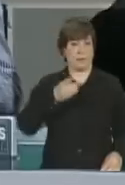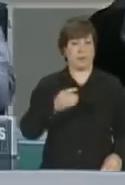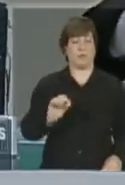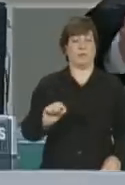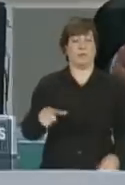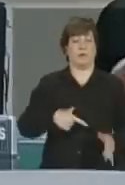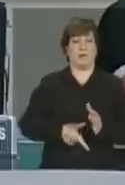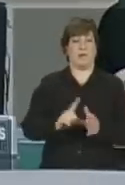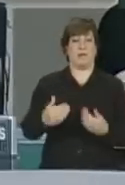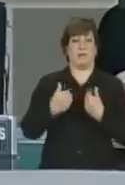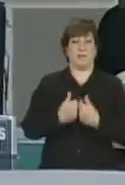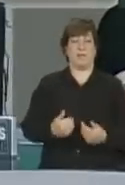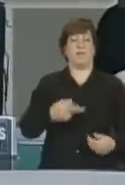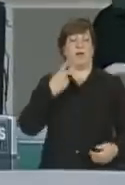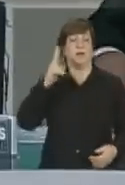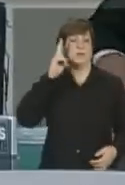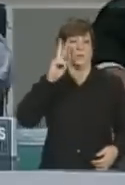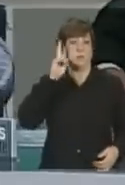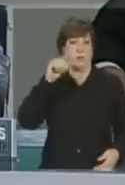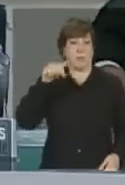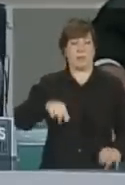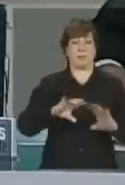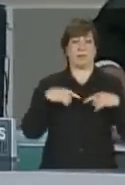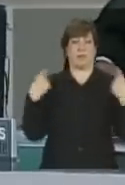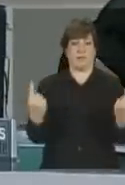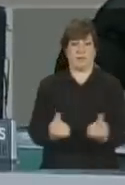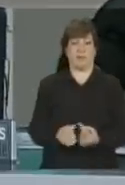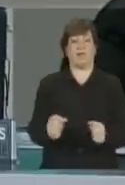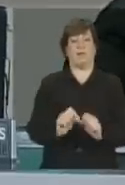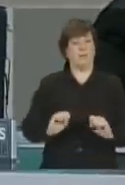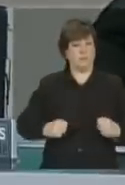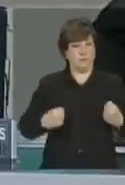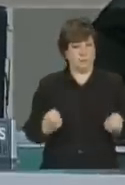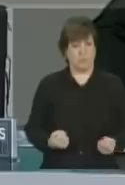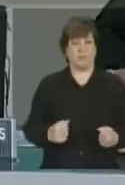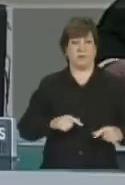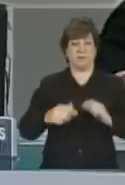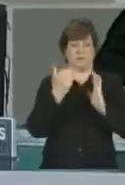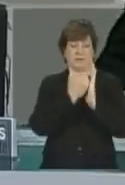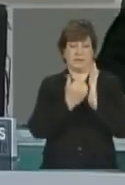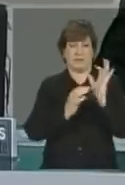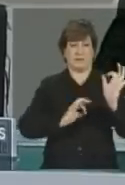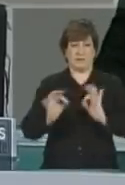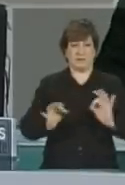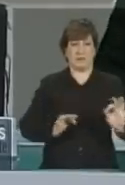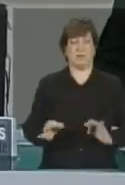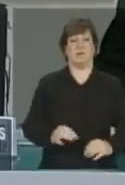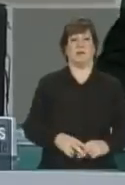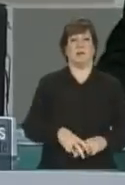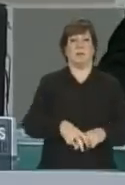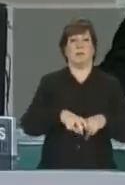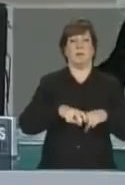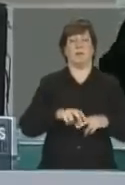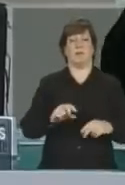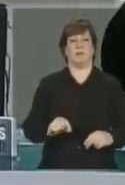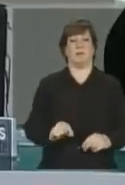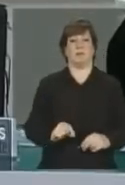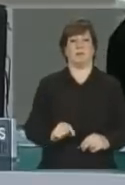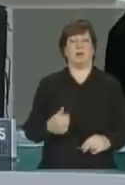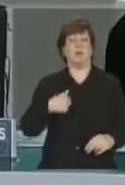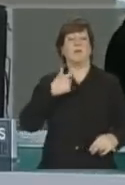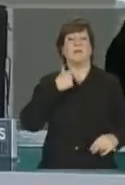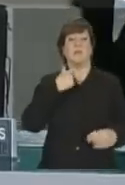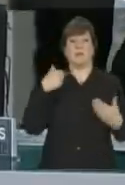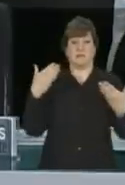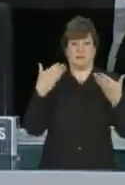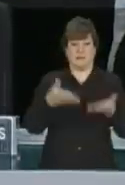desse evento, acho que fizemos um esforço de agenda por conta de... Eu gostaria do desejo de estar